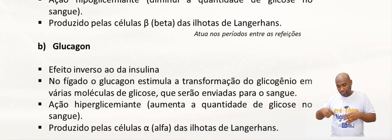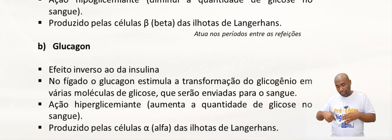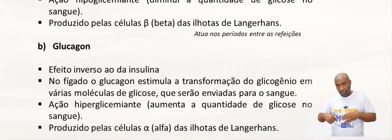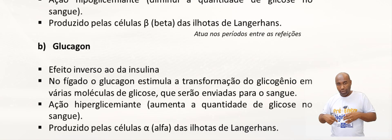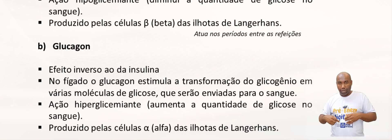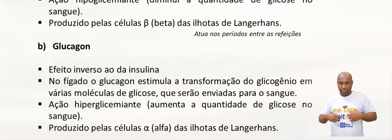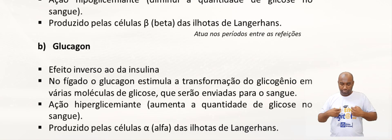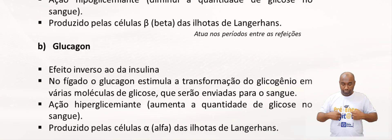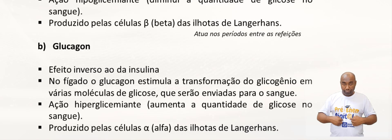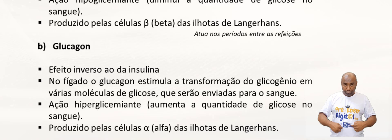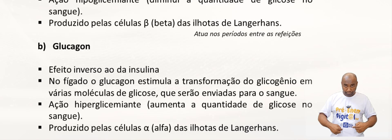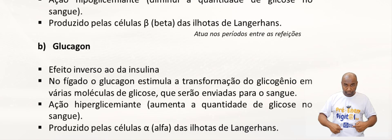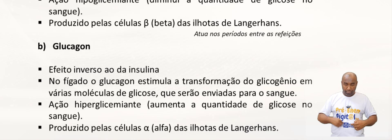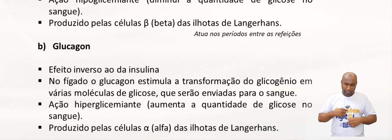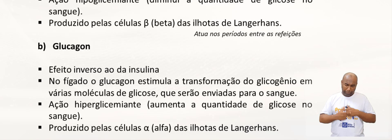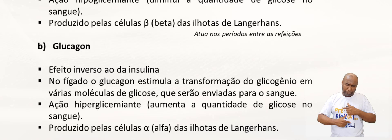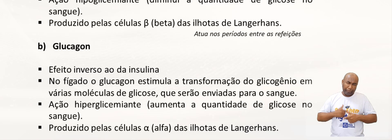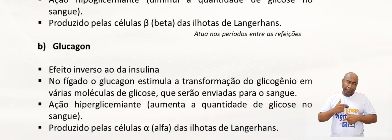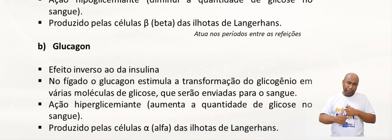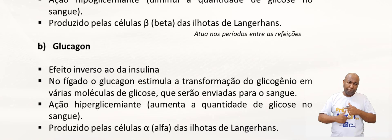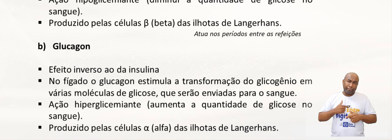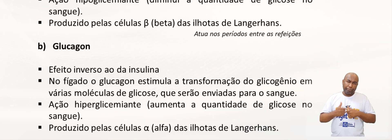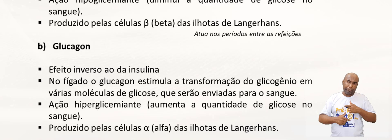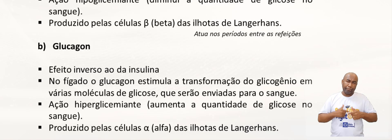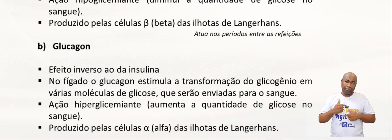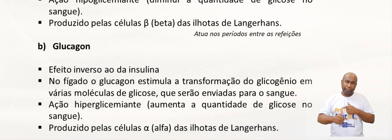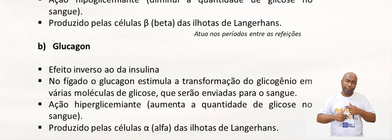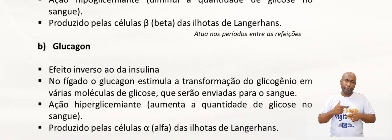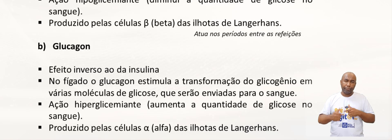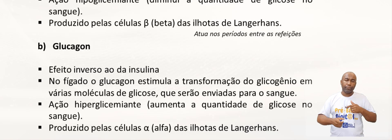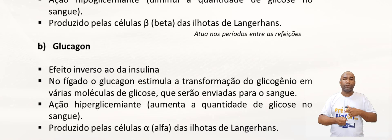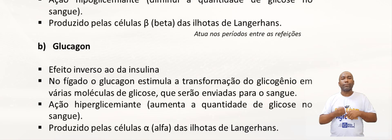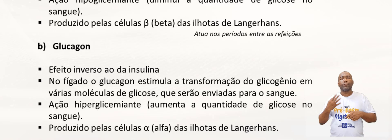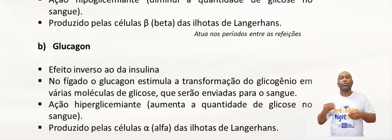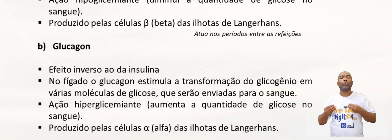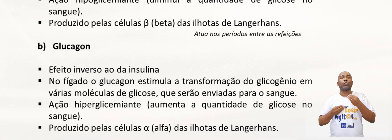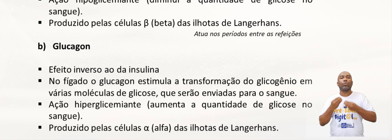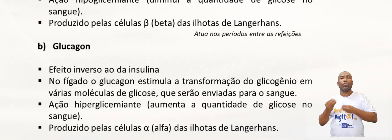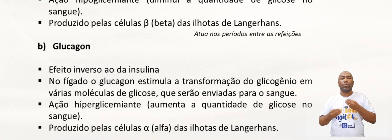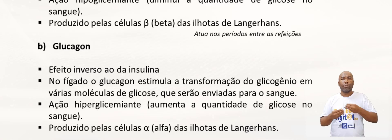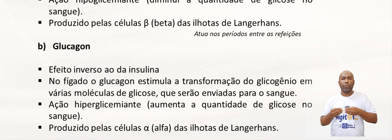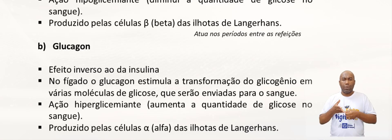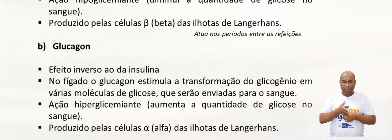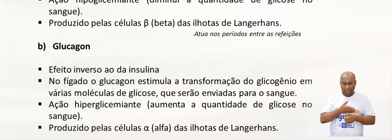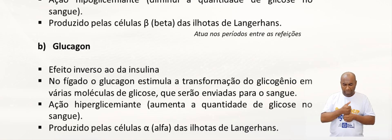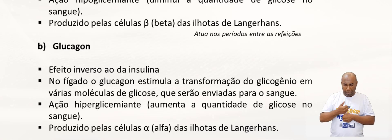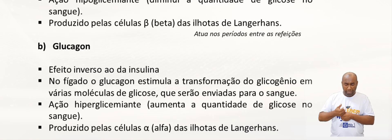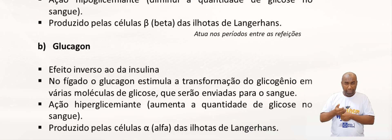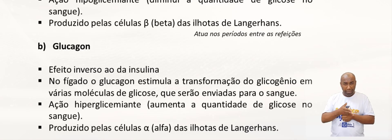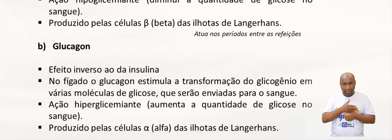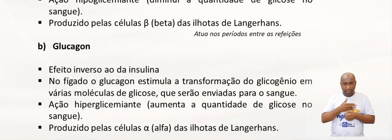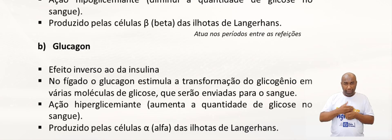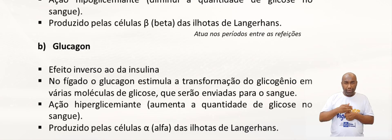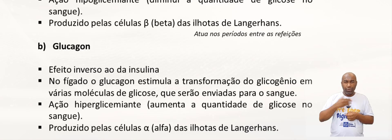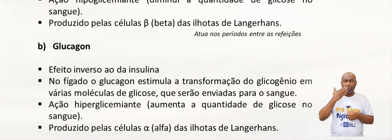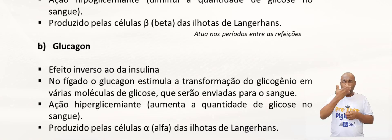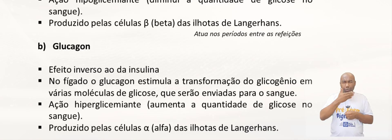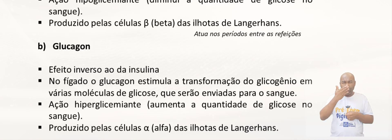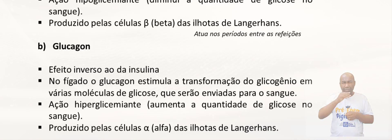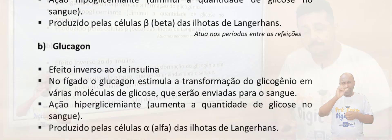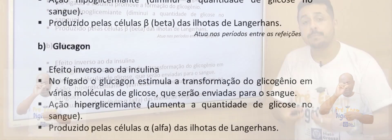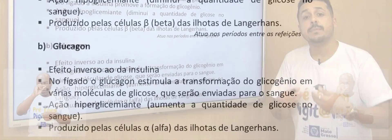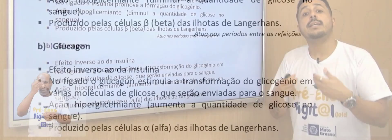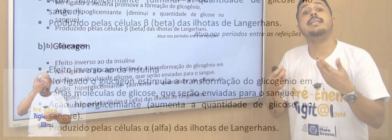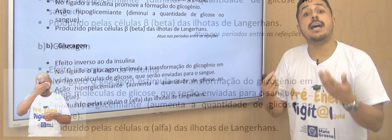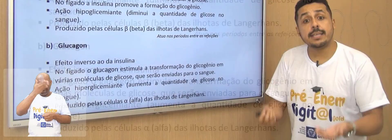metabolizado e vai acabar sendo quebrado em glicose, que a gente chama de açúcar. Glicose,